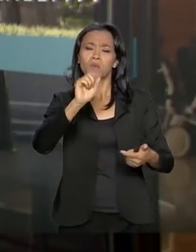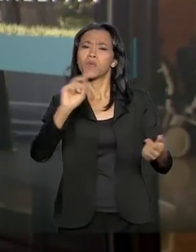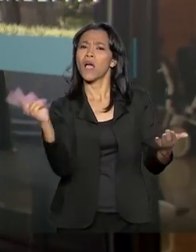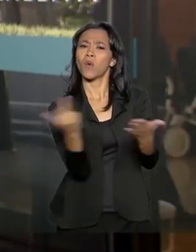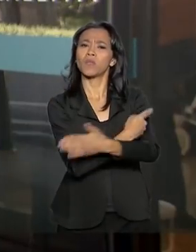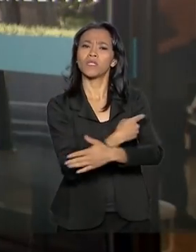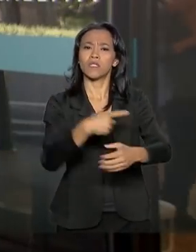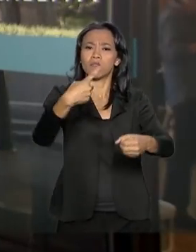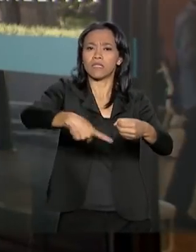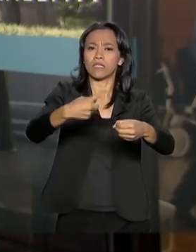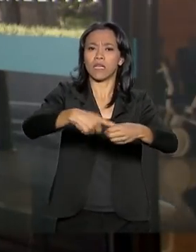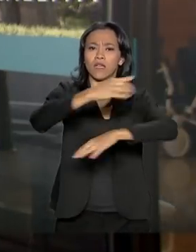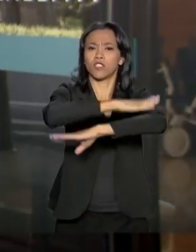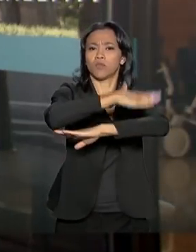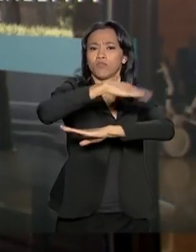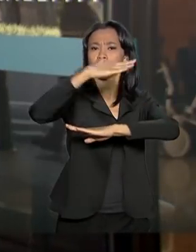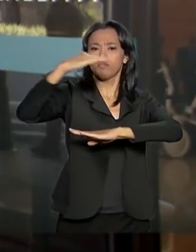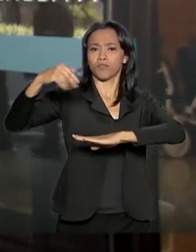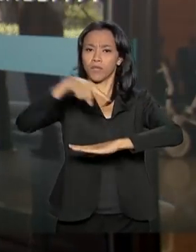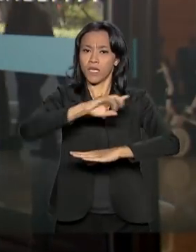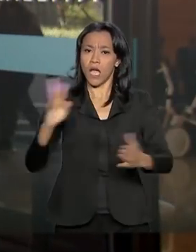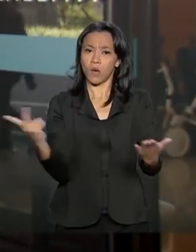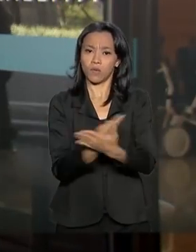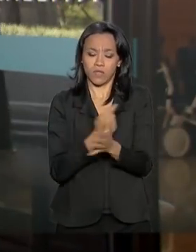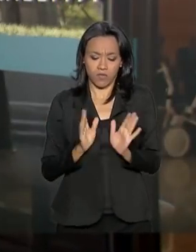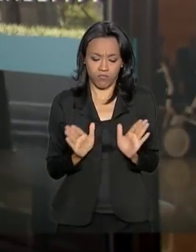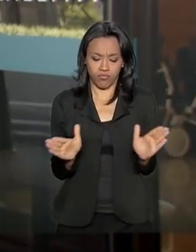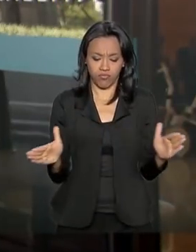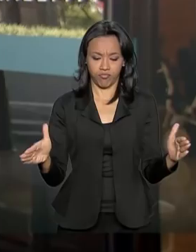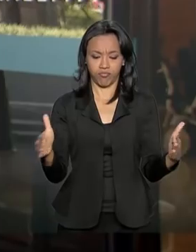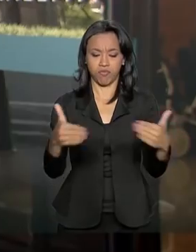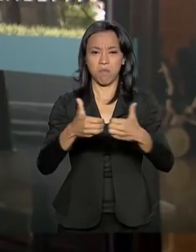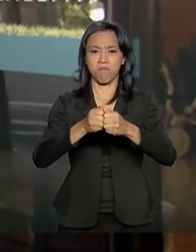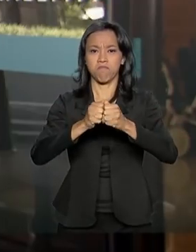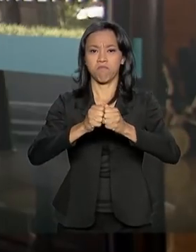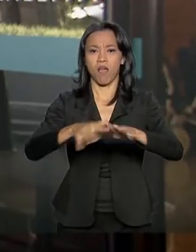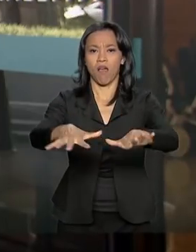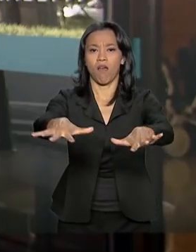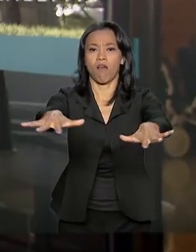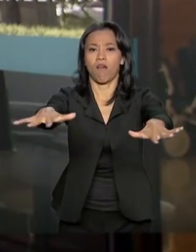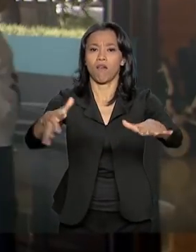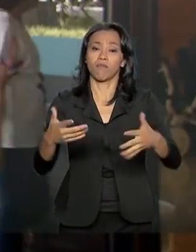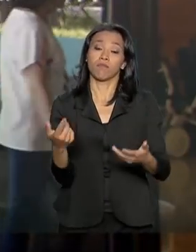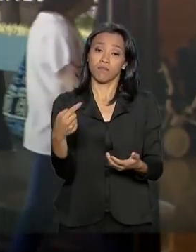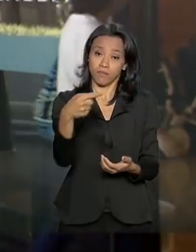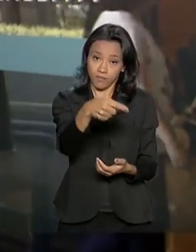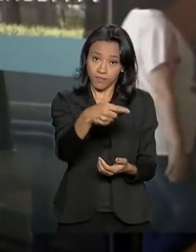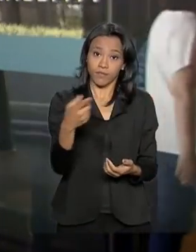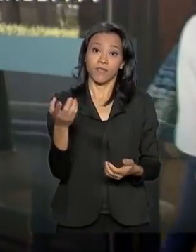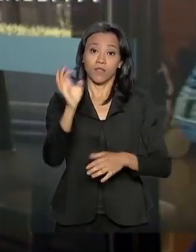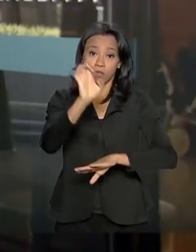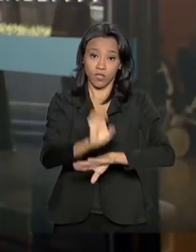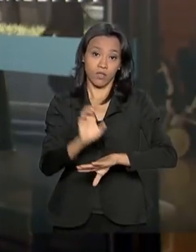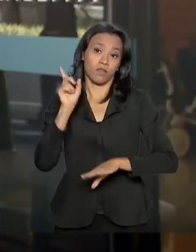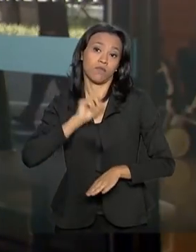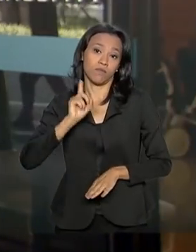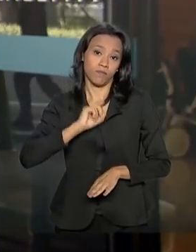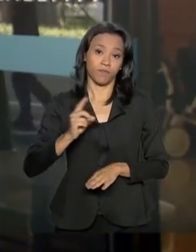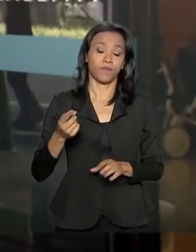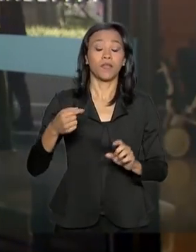Gerais Onde aconteceu o desastre com a barragem do Vale do feijão do Córrego do feijão da companhia